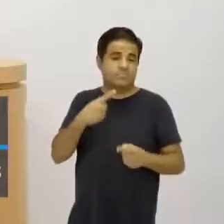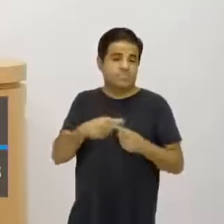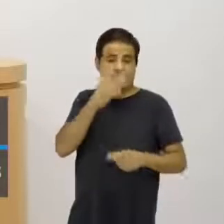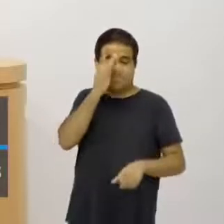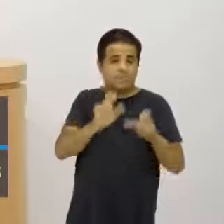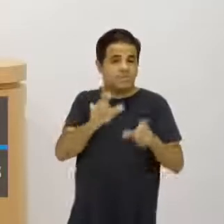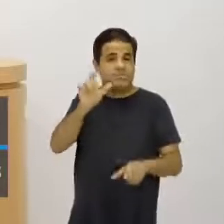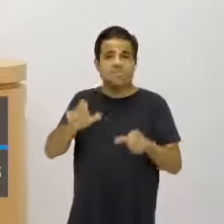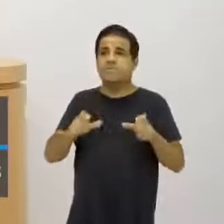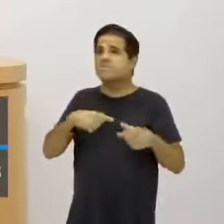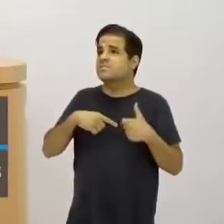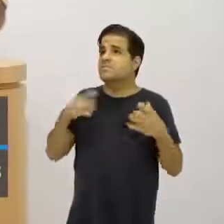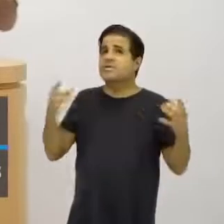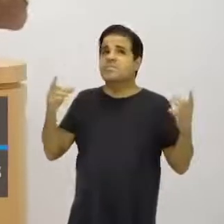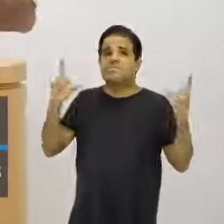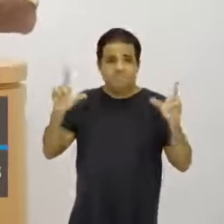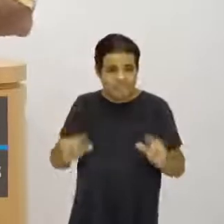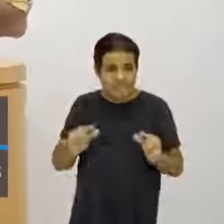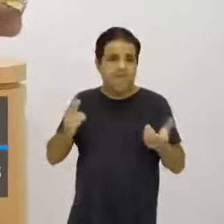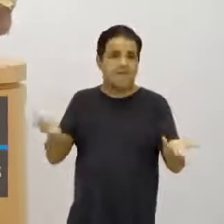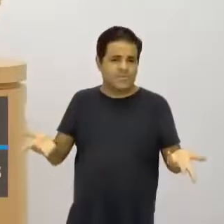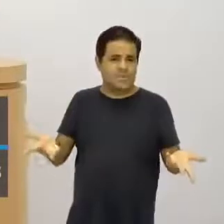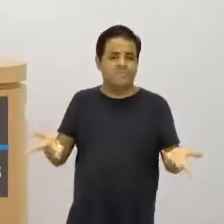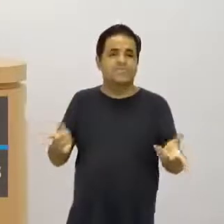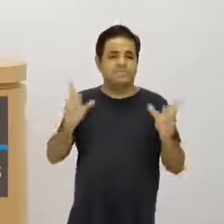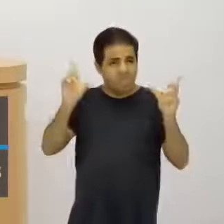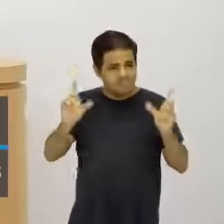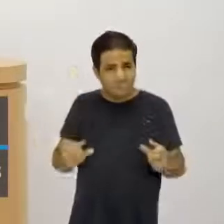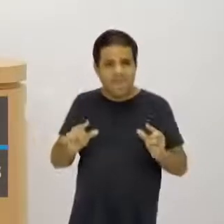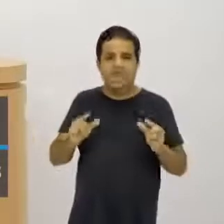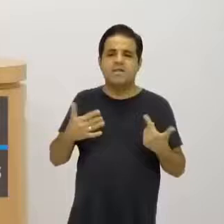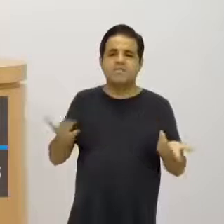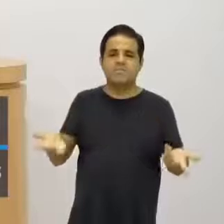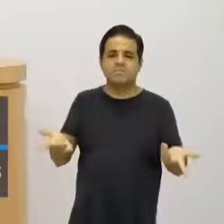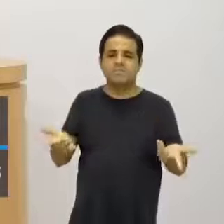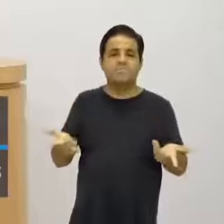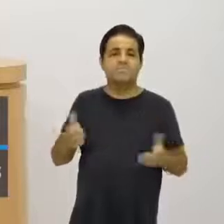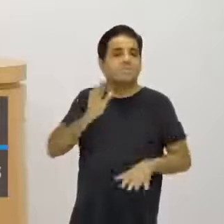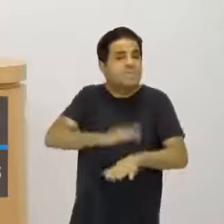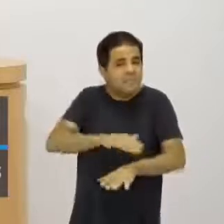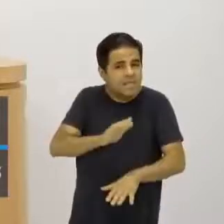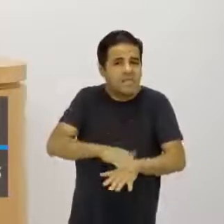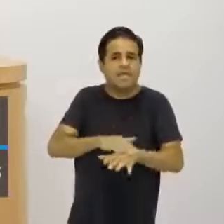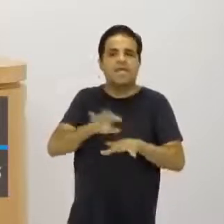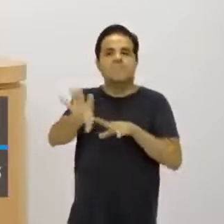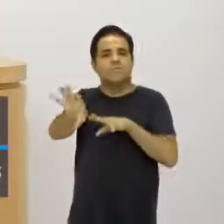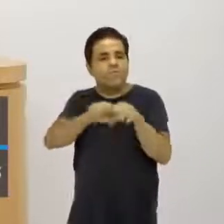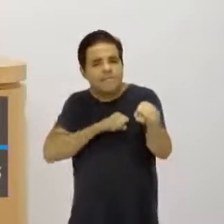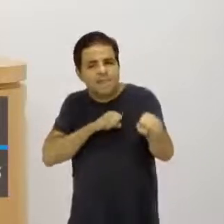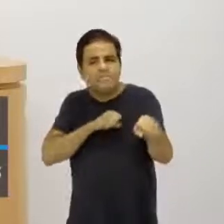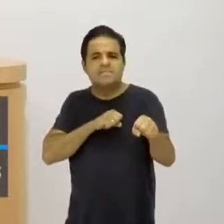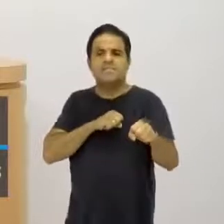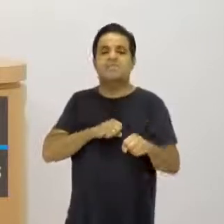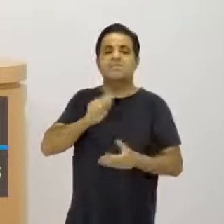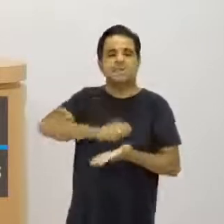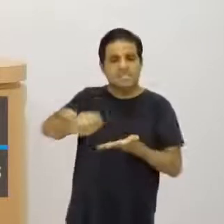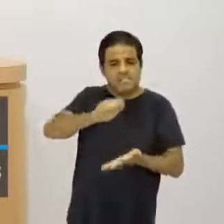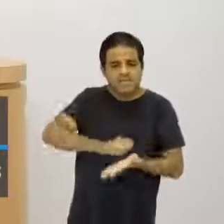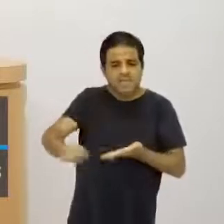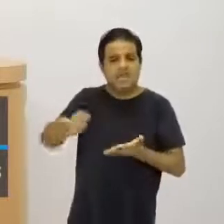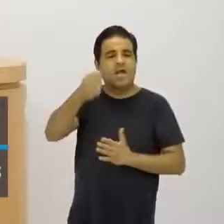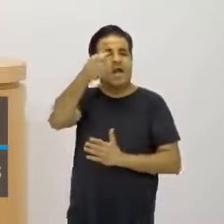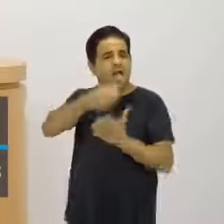eram pessoas que tinham muito menos, como que eu posso dizer, tempo, formação, para